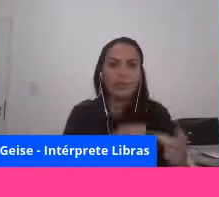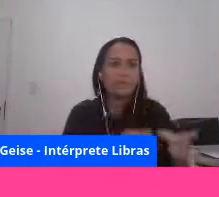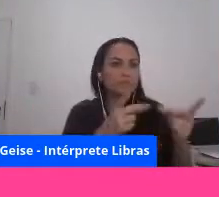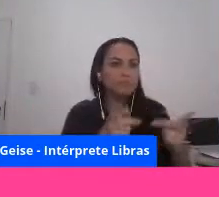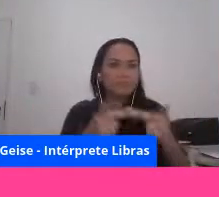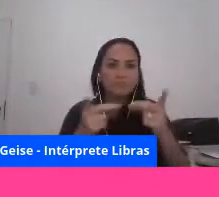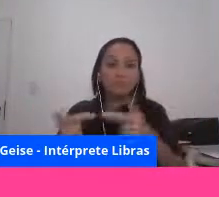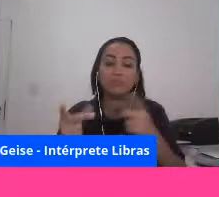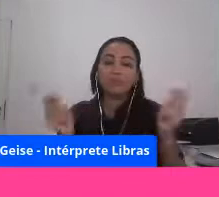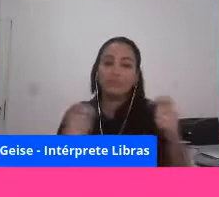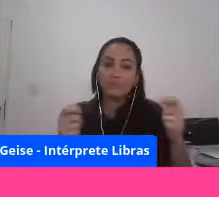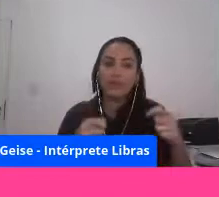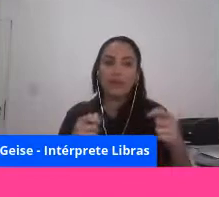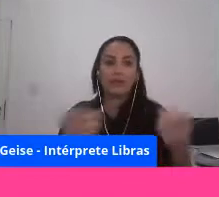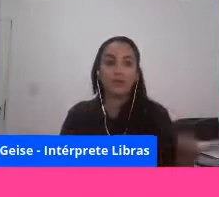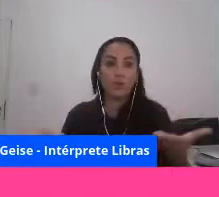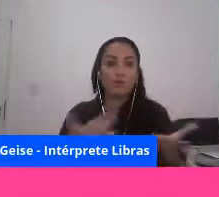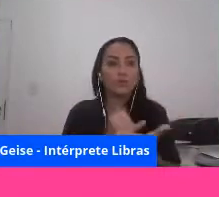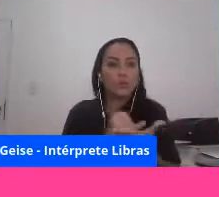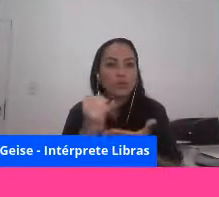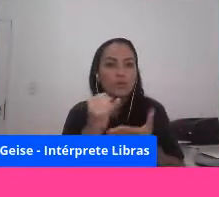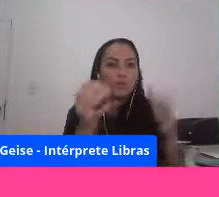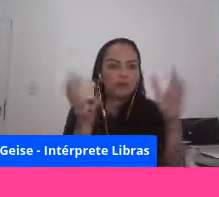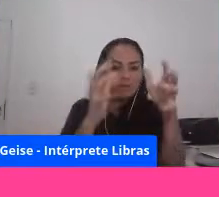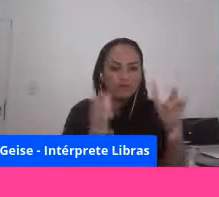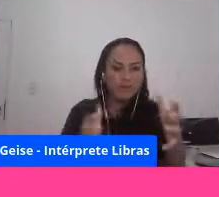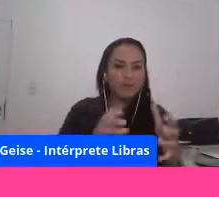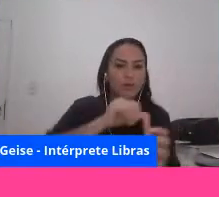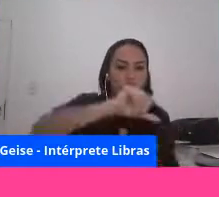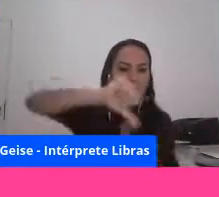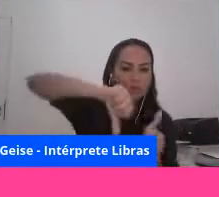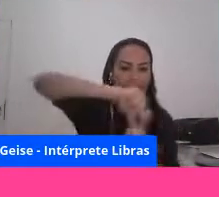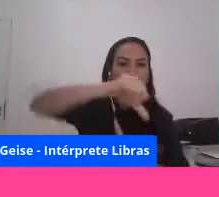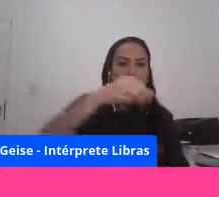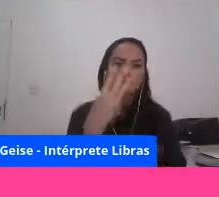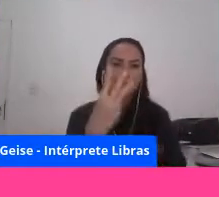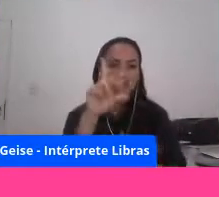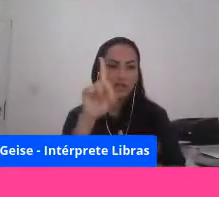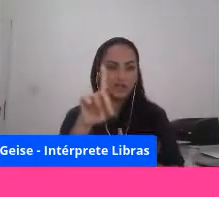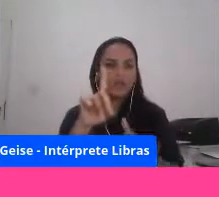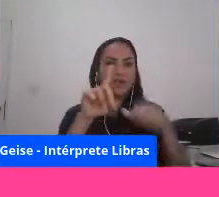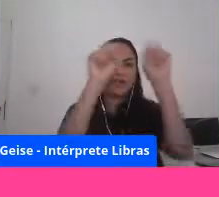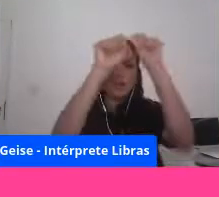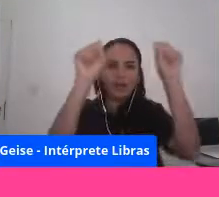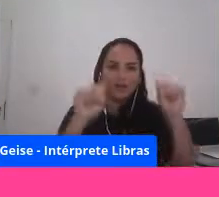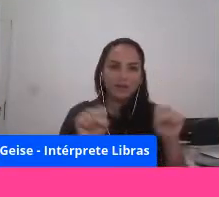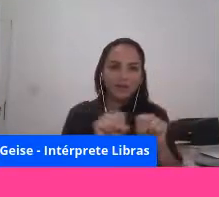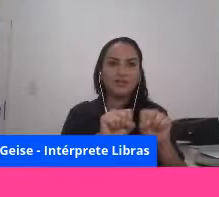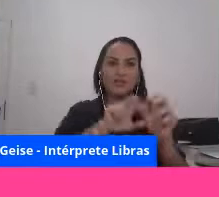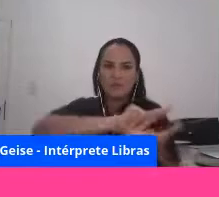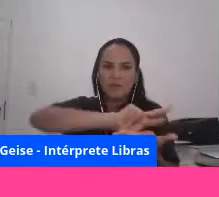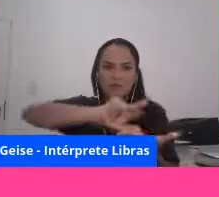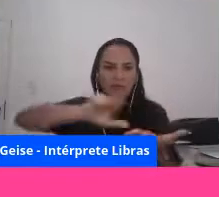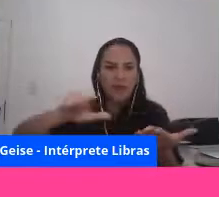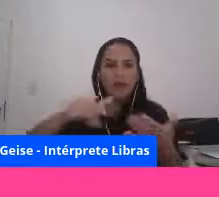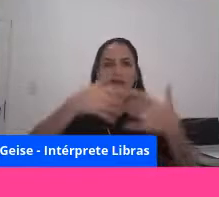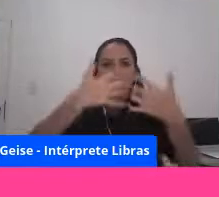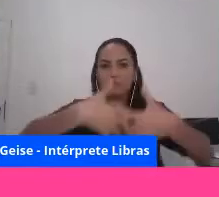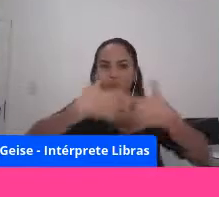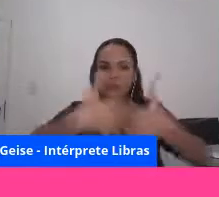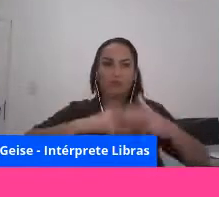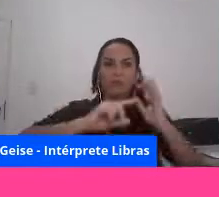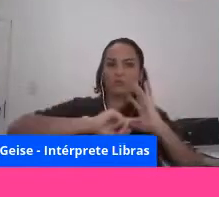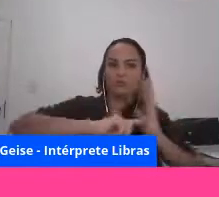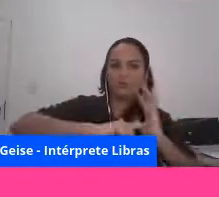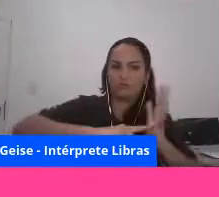nisso, com impressão 3D, robótica, modelagem 3D, sistemas embarcados, eletrônica e mecatrônica. E o curso